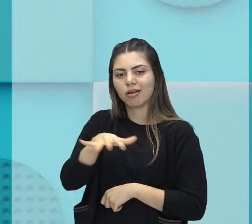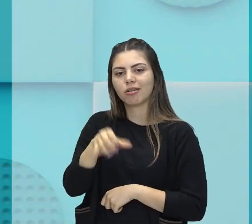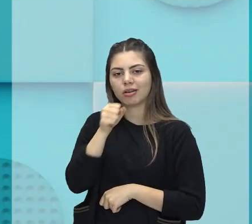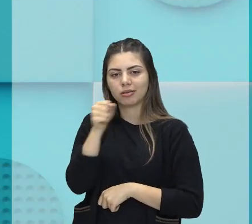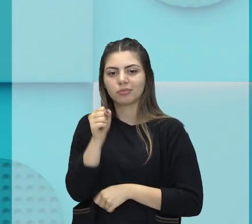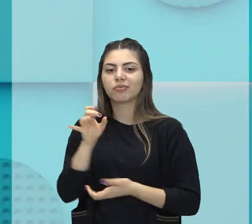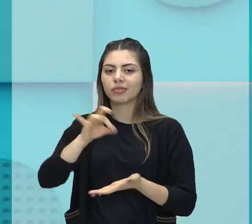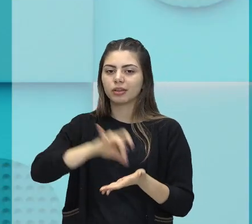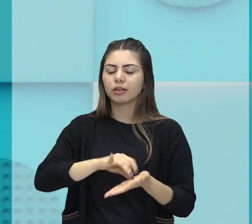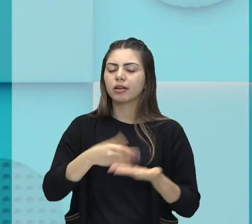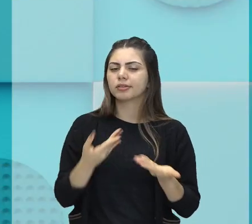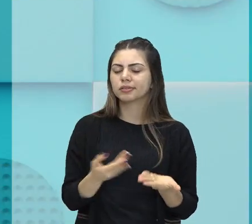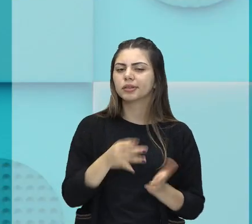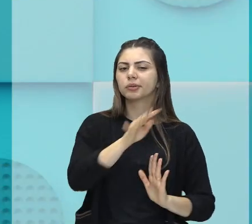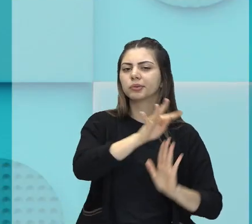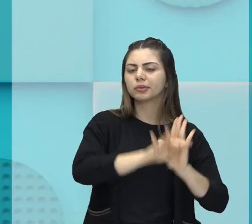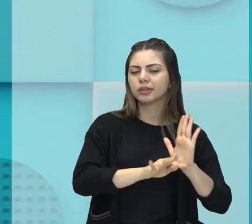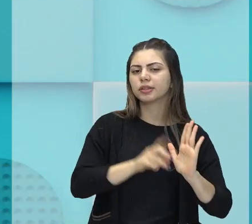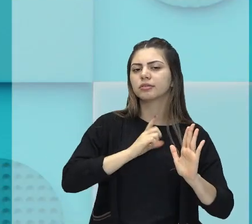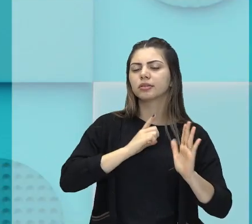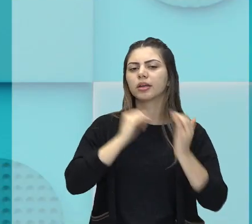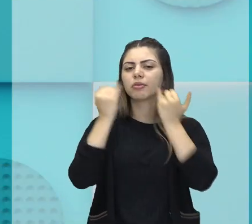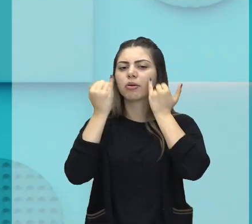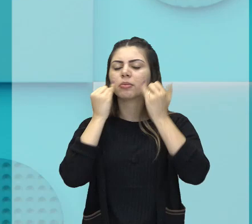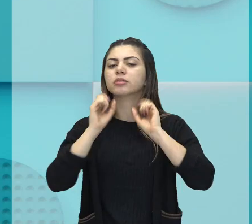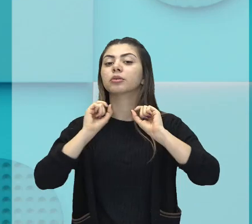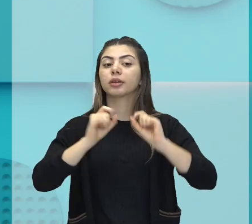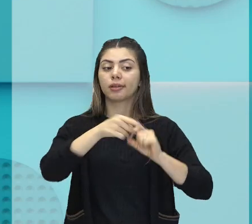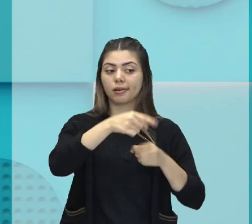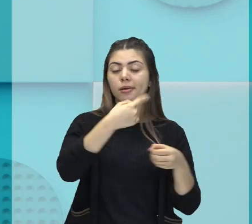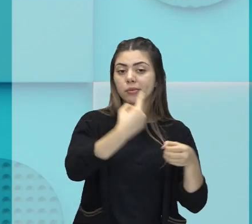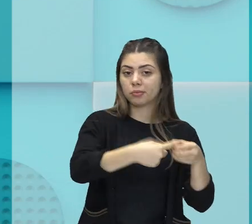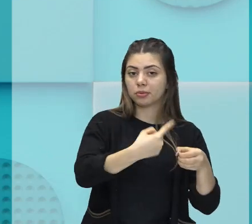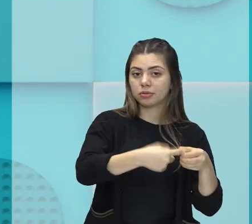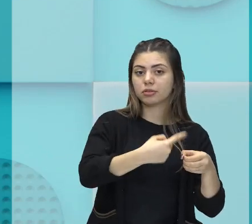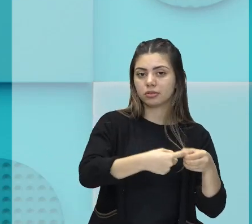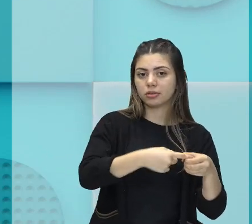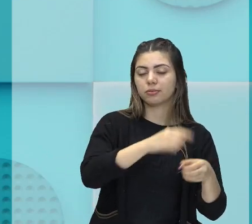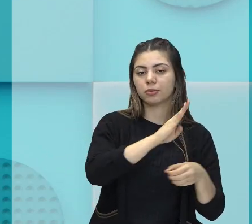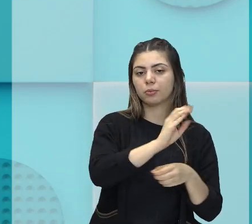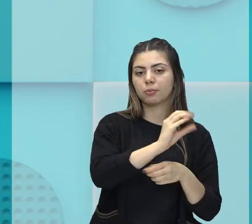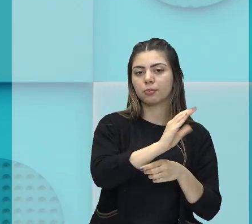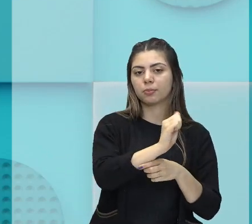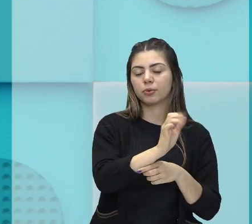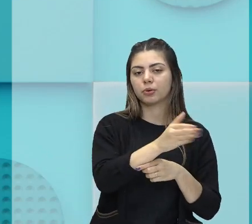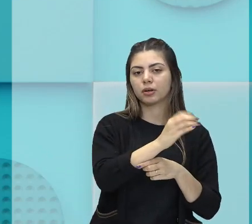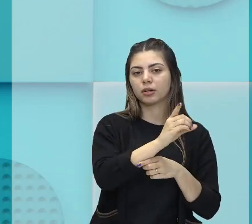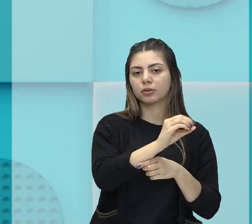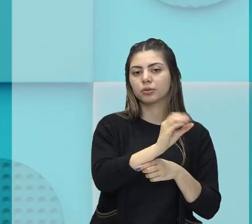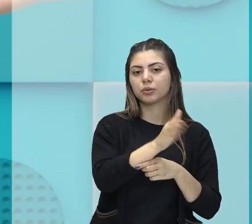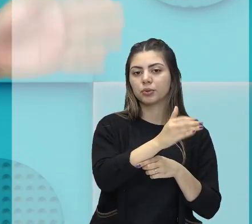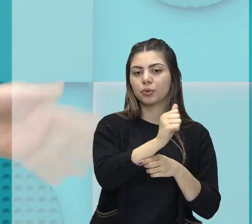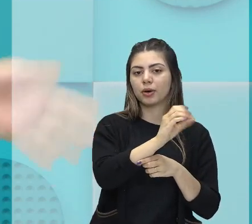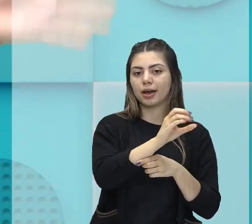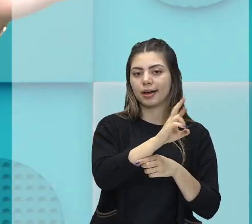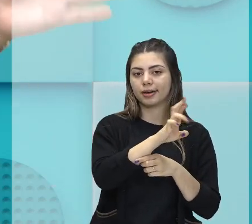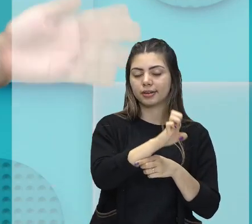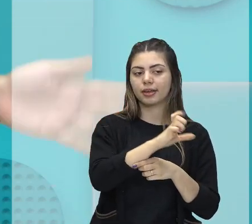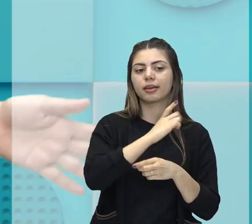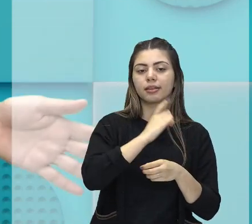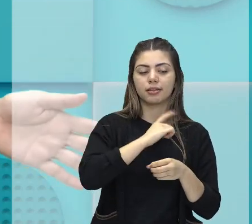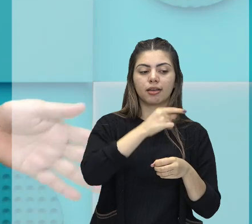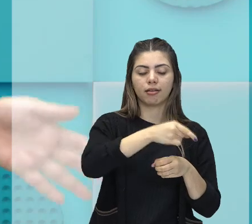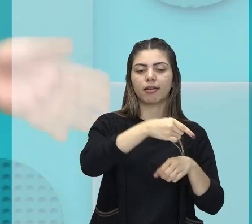esse texto informa que o município de Boca do Acre, localizado no interior